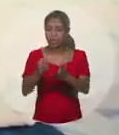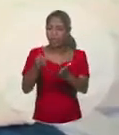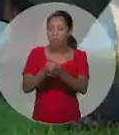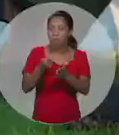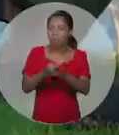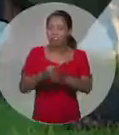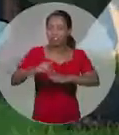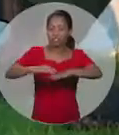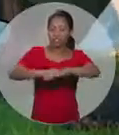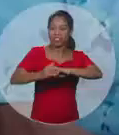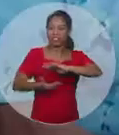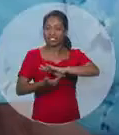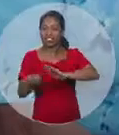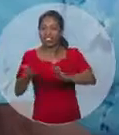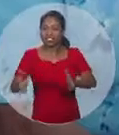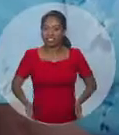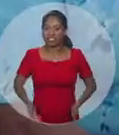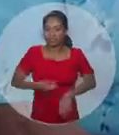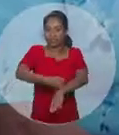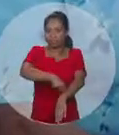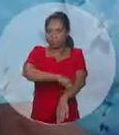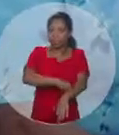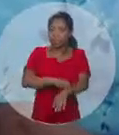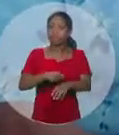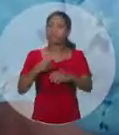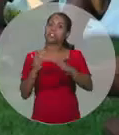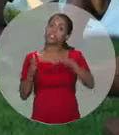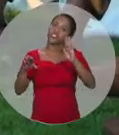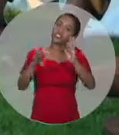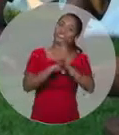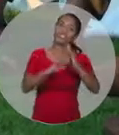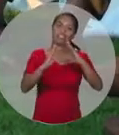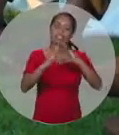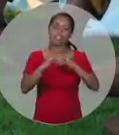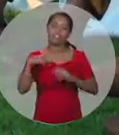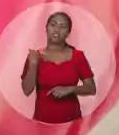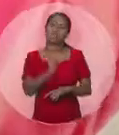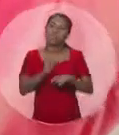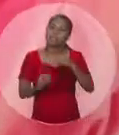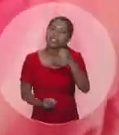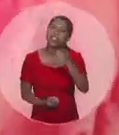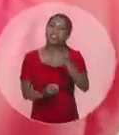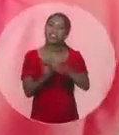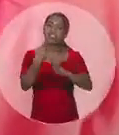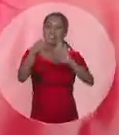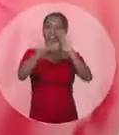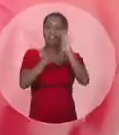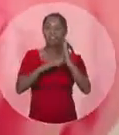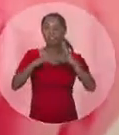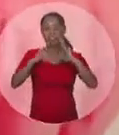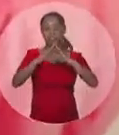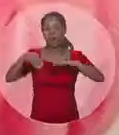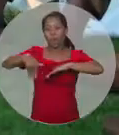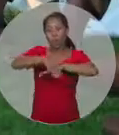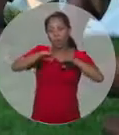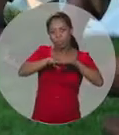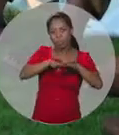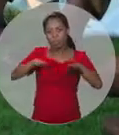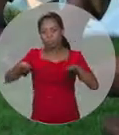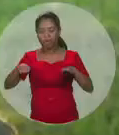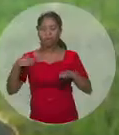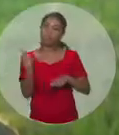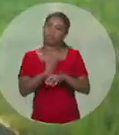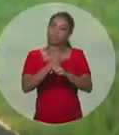arregaçar a calça para chegar em casa. Nós temos que criar políticas de moradia, nós temos que pavimentar todas as ruas e apresentar o nosso orçamento participativo, o